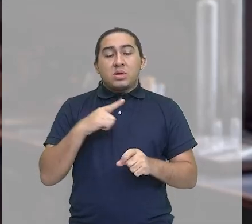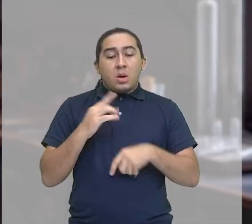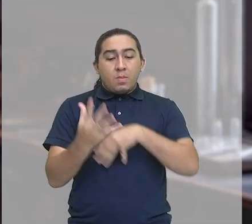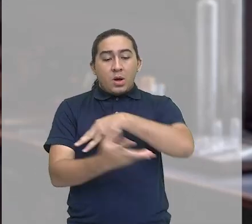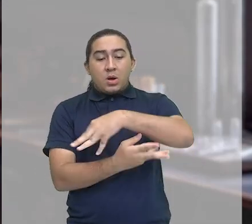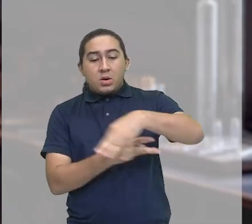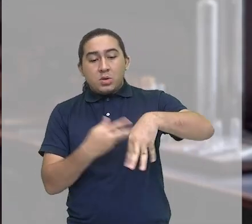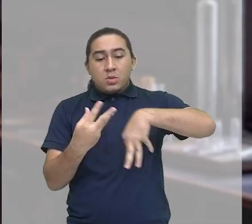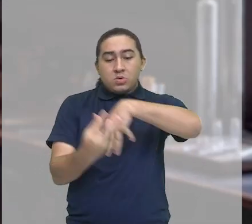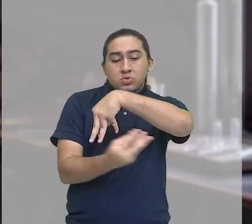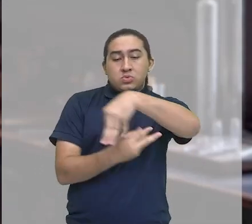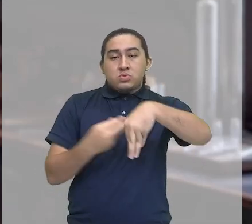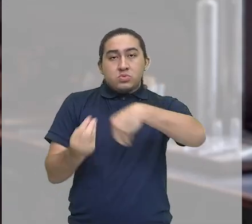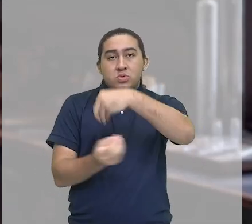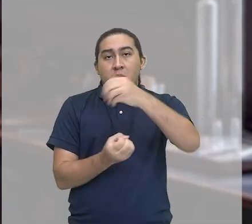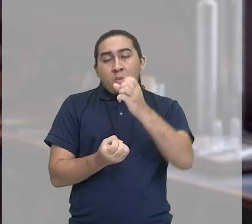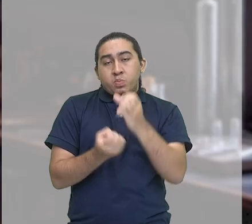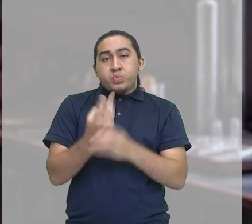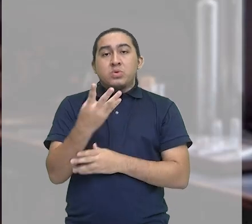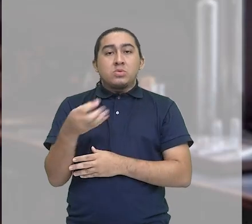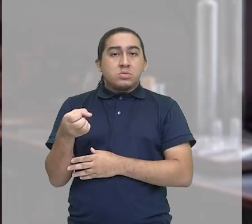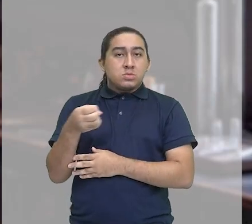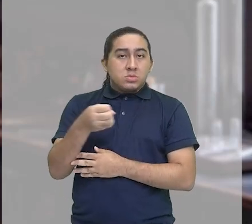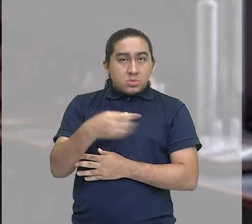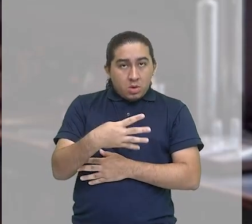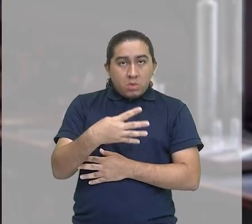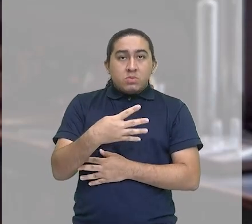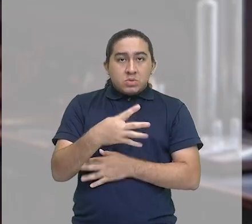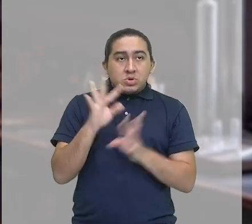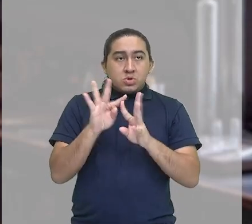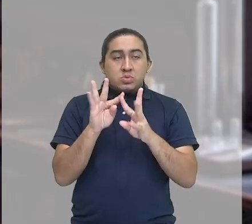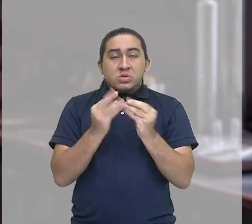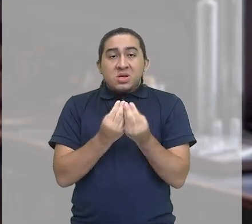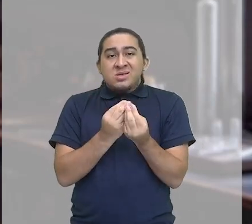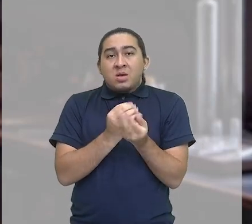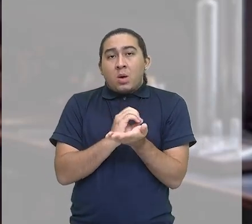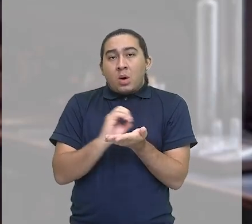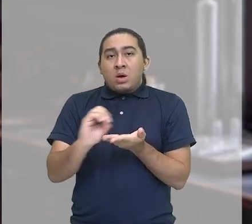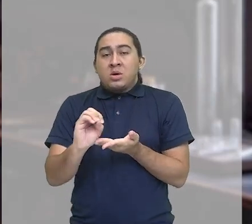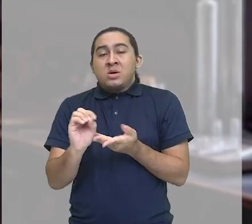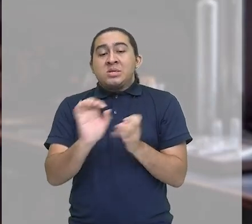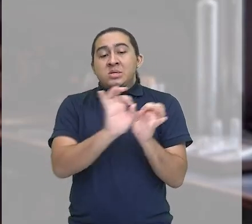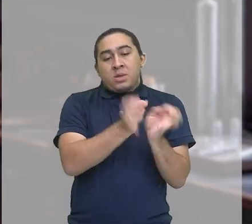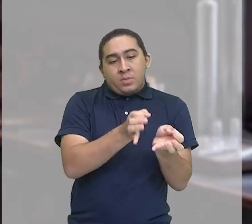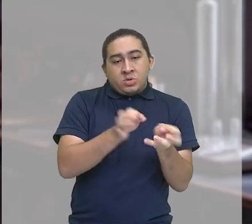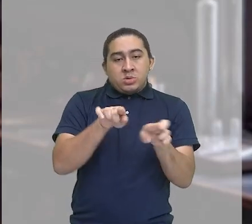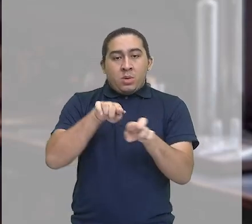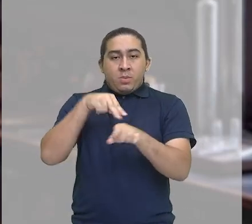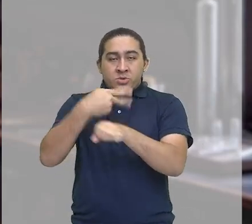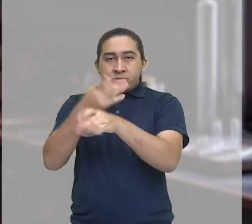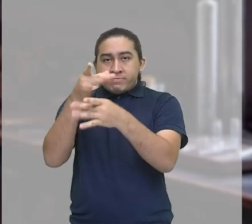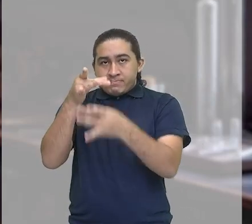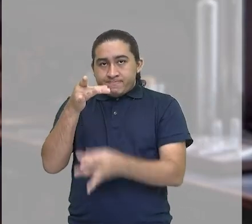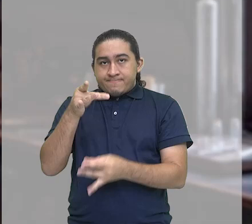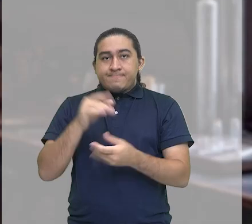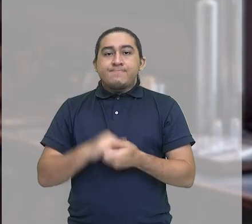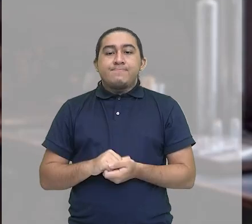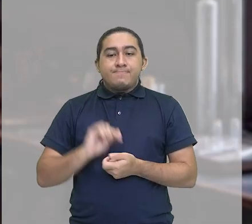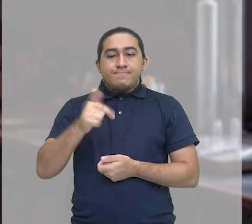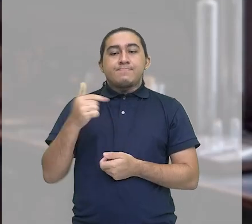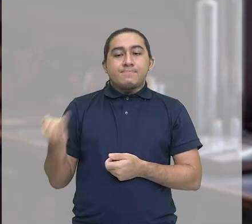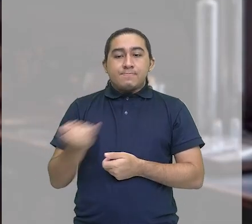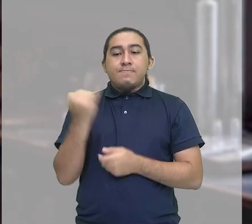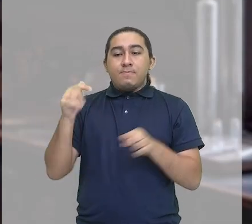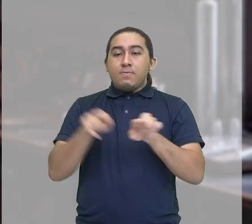si, formando novas substâncias orgânicas mais simples e depois mais complexas. Outra coisa que é importante